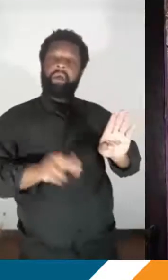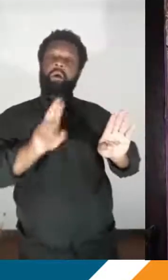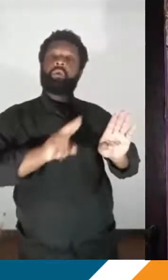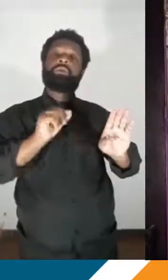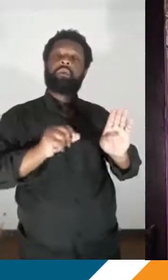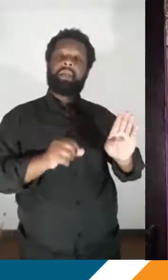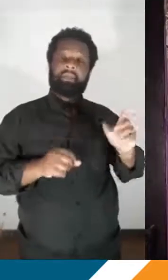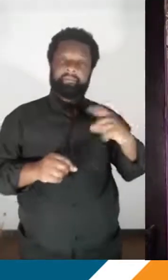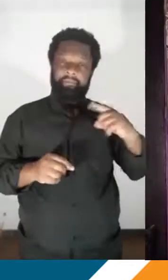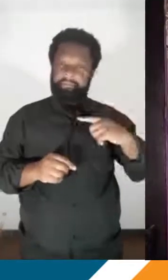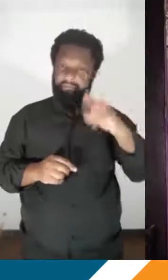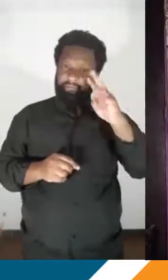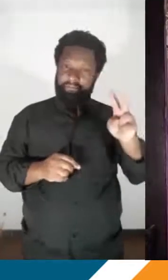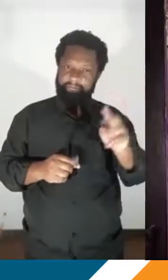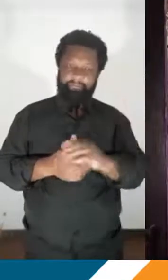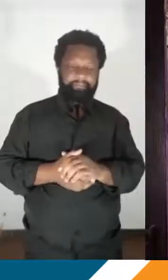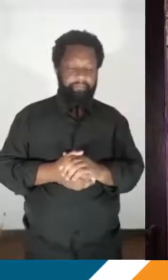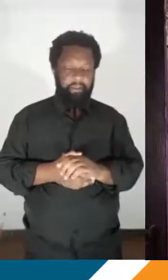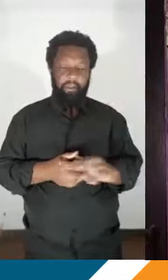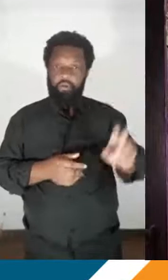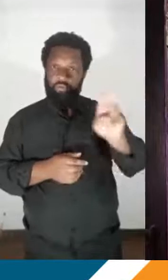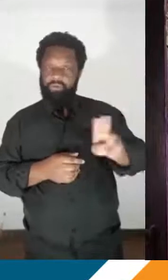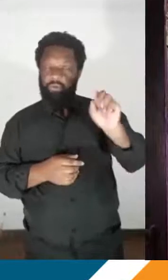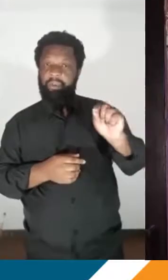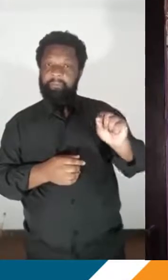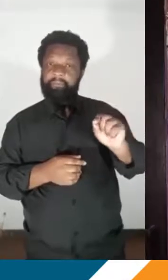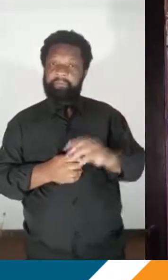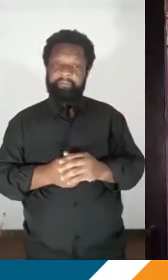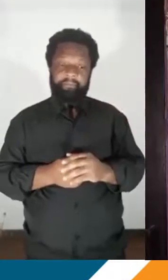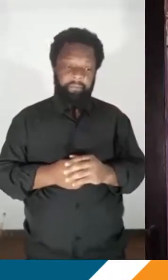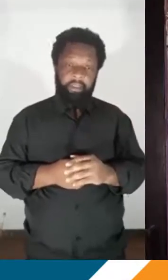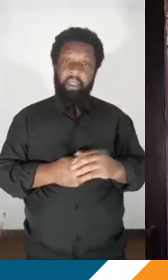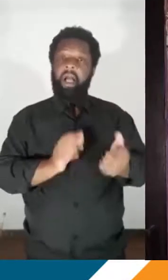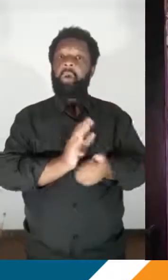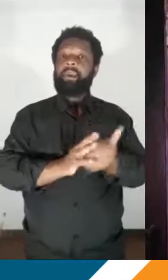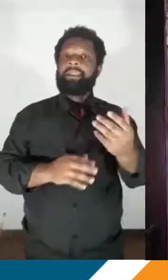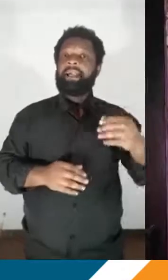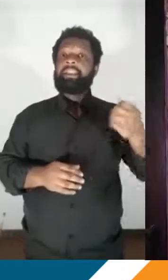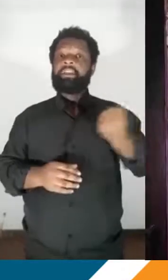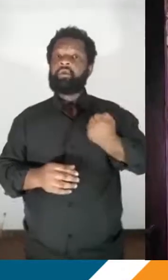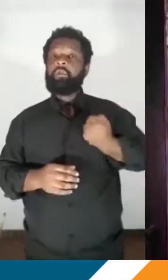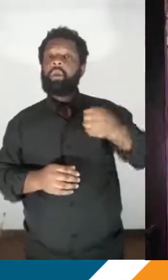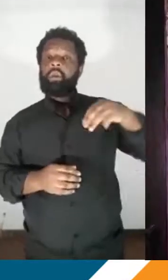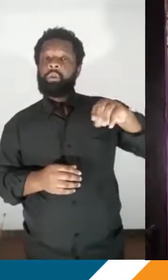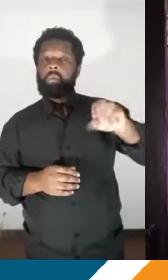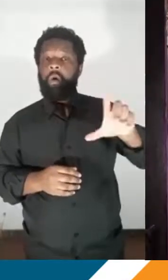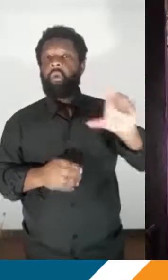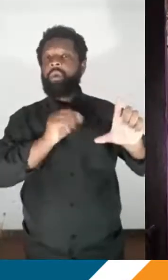nós vamos usar a seguinte formulinha para poder transformar. Nós vamos usar que o número de